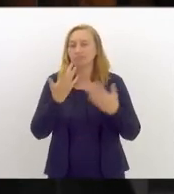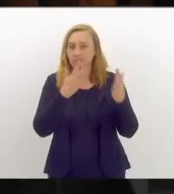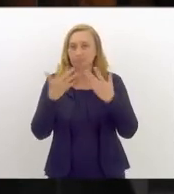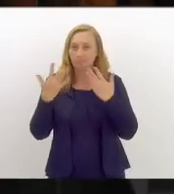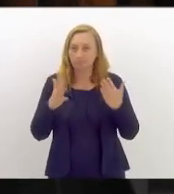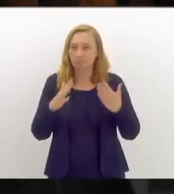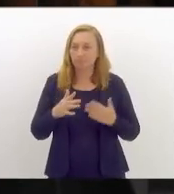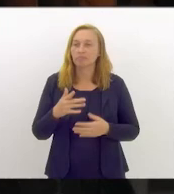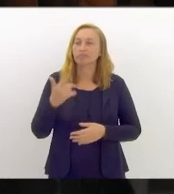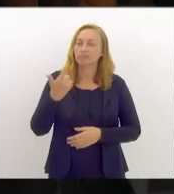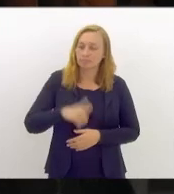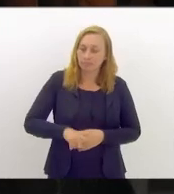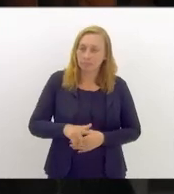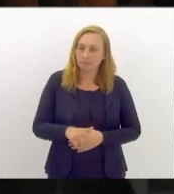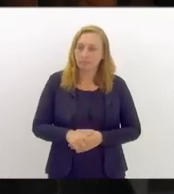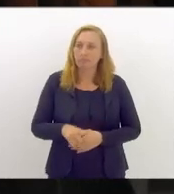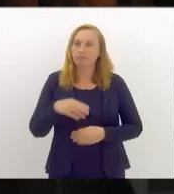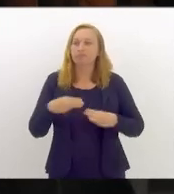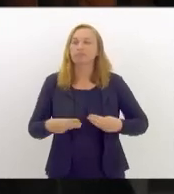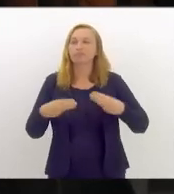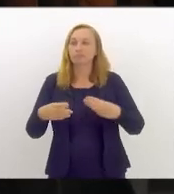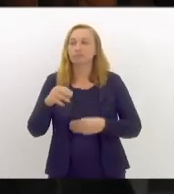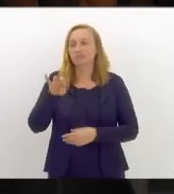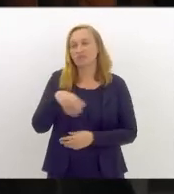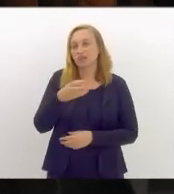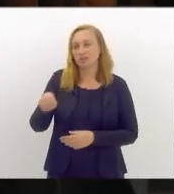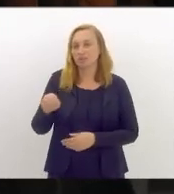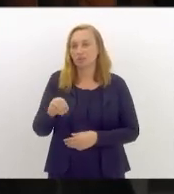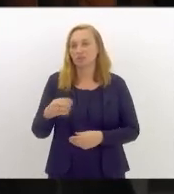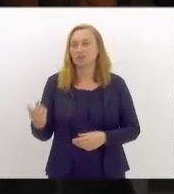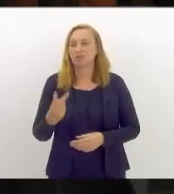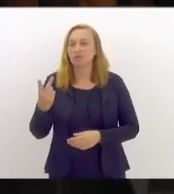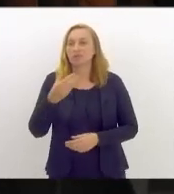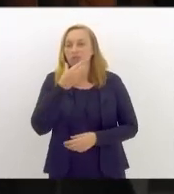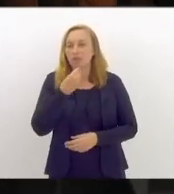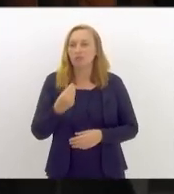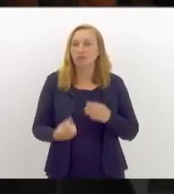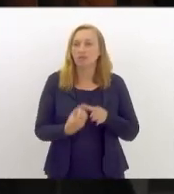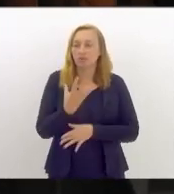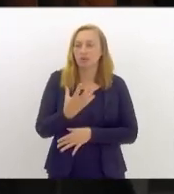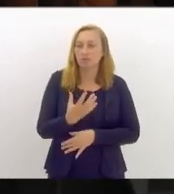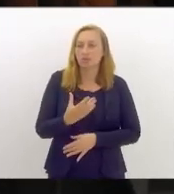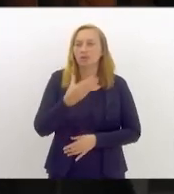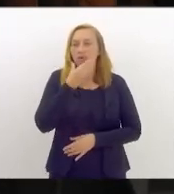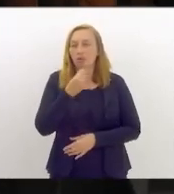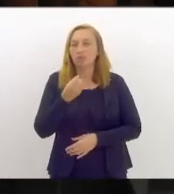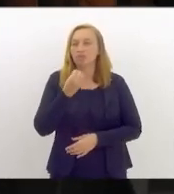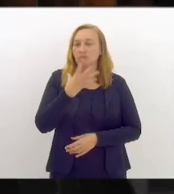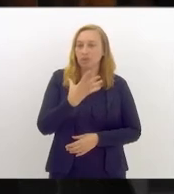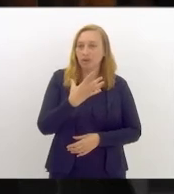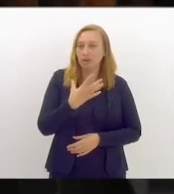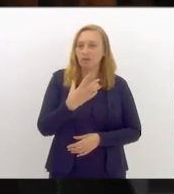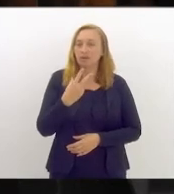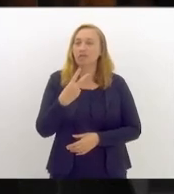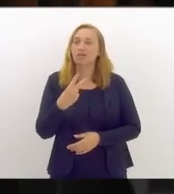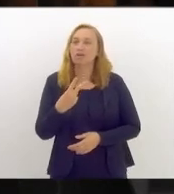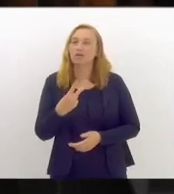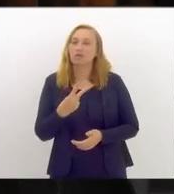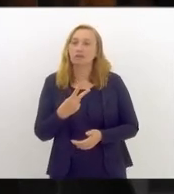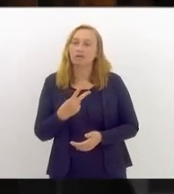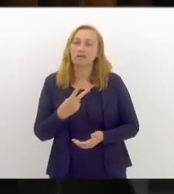novamente Ministro Salomão pelos valorosos homens que criou homens de bem que apesar de todo